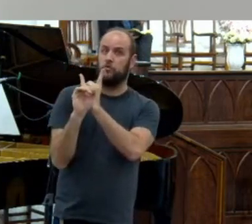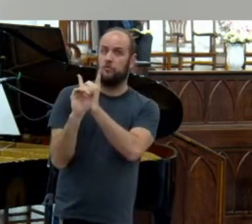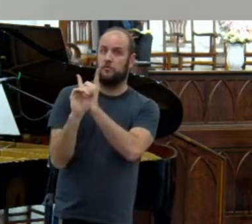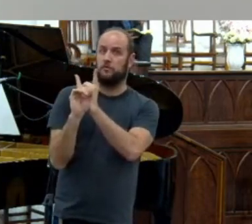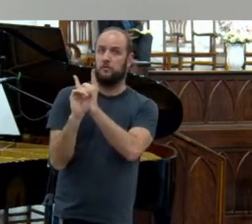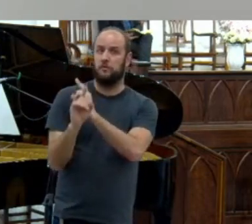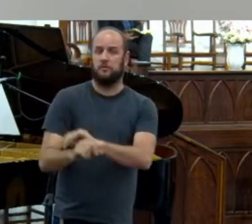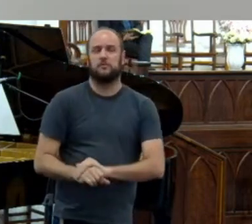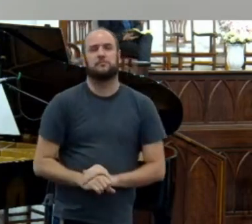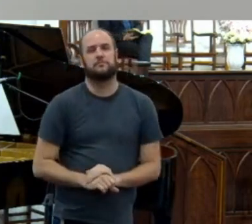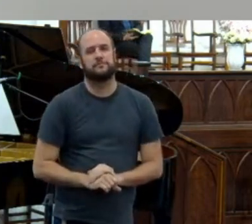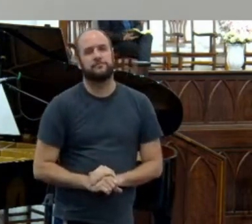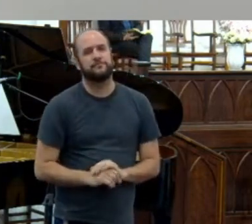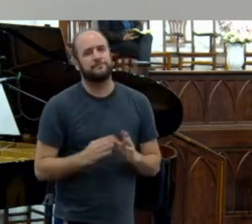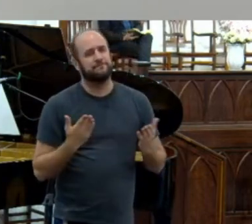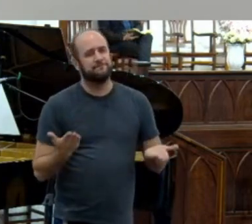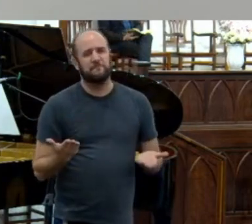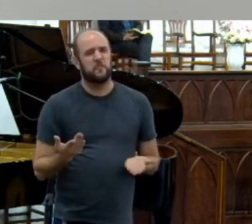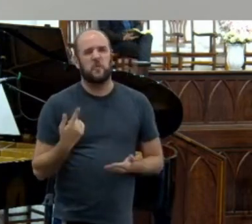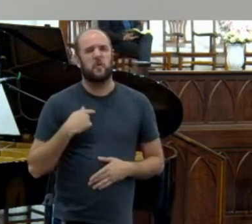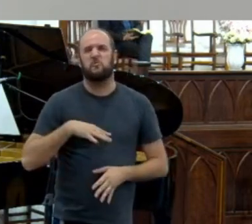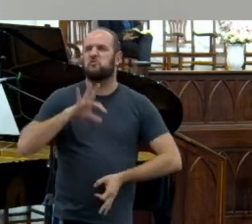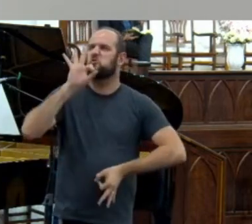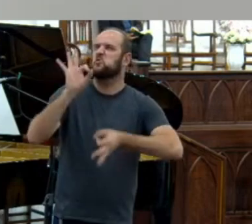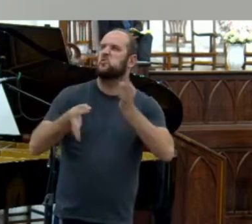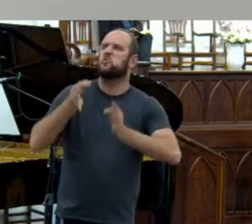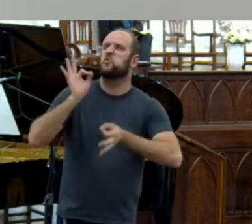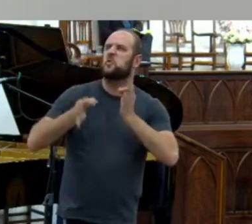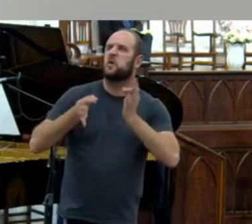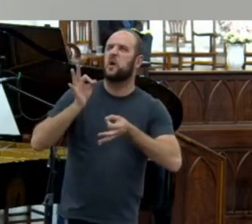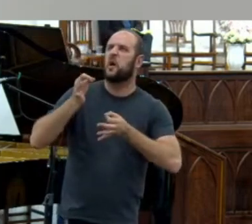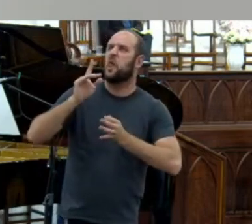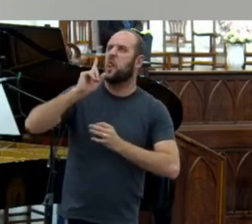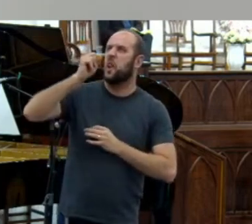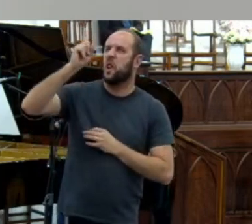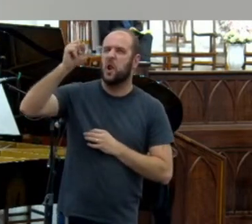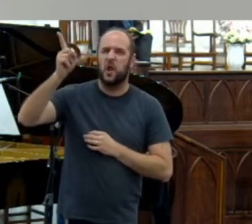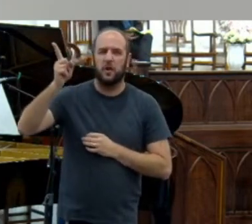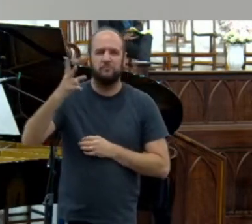Portanto, não botem Deus no julgamento que vocês fazem.